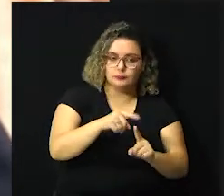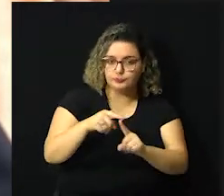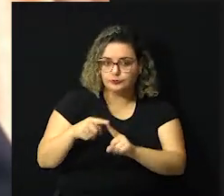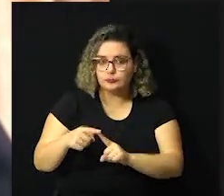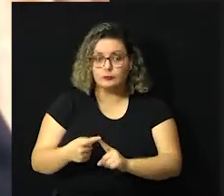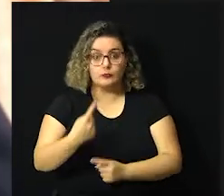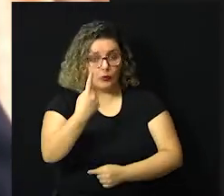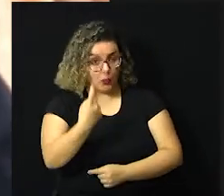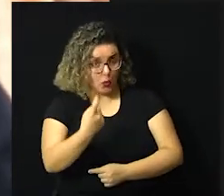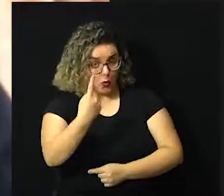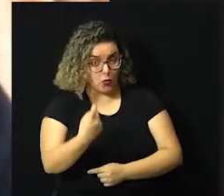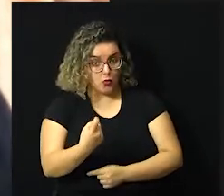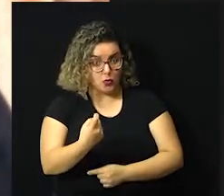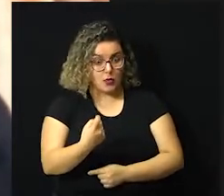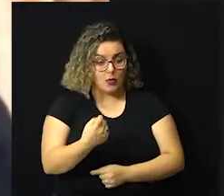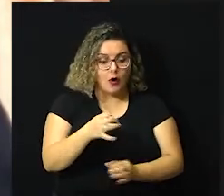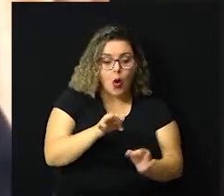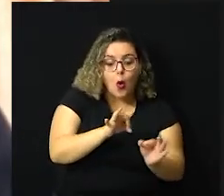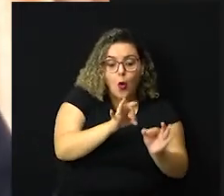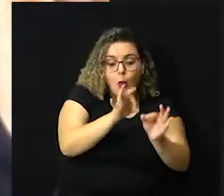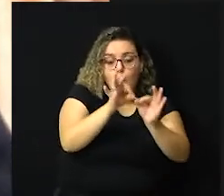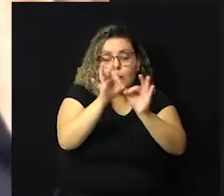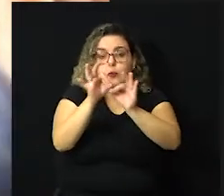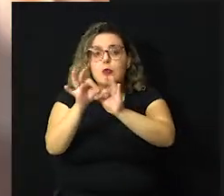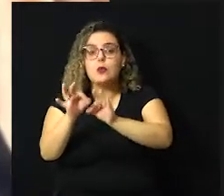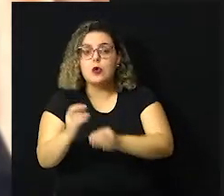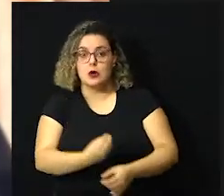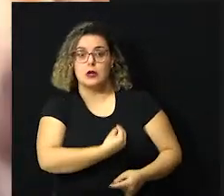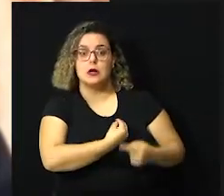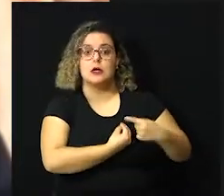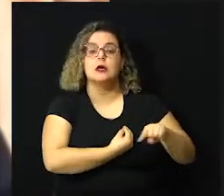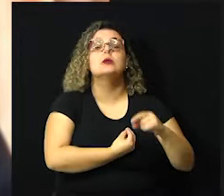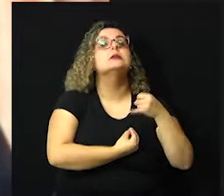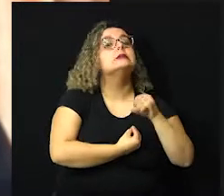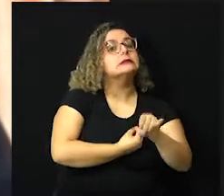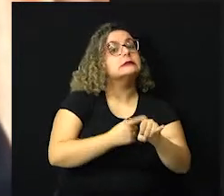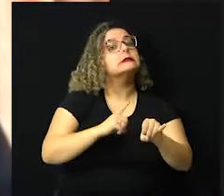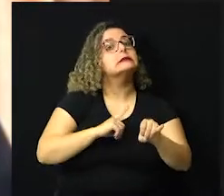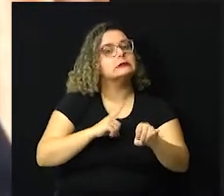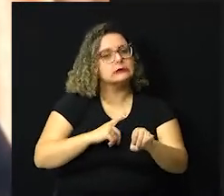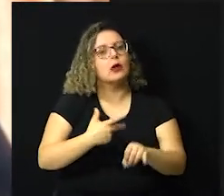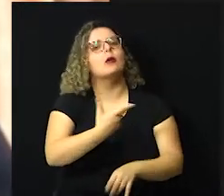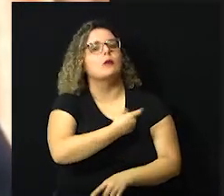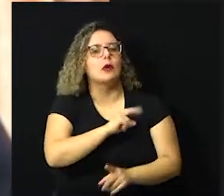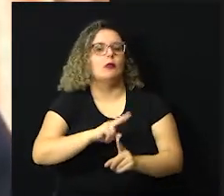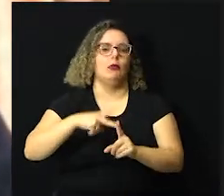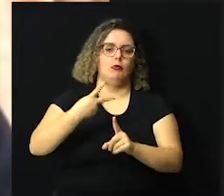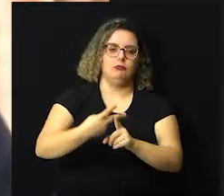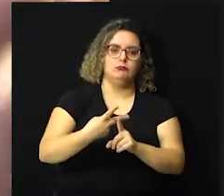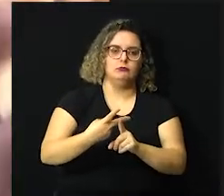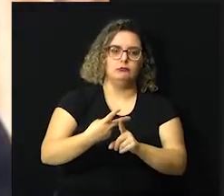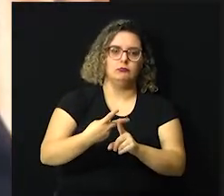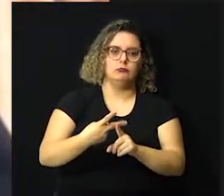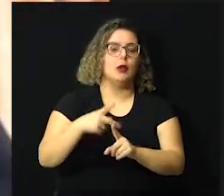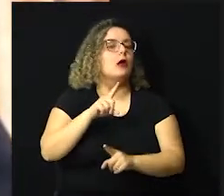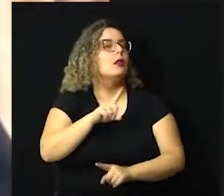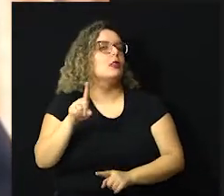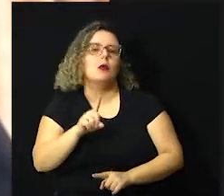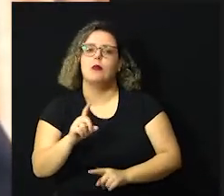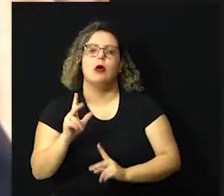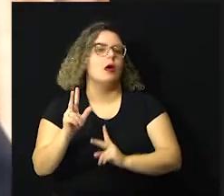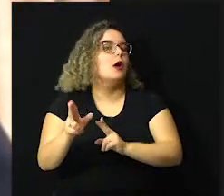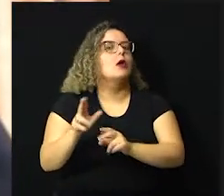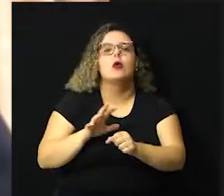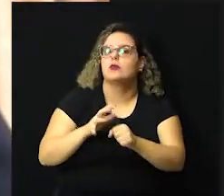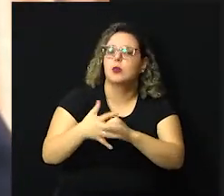dose única e aí se observar ao longo do tempo se há necessidade de uma dose de reforço. Não vai ser o caso, por exemplo,